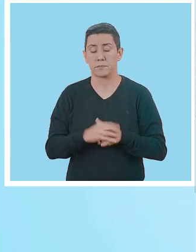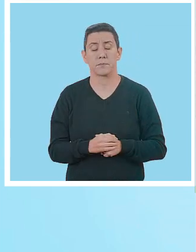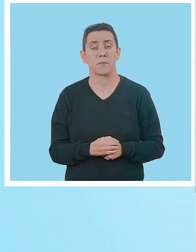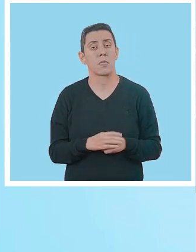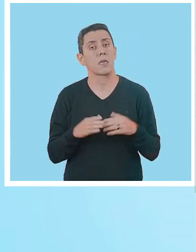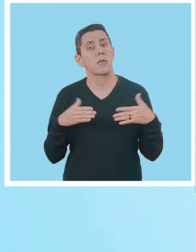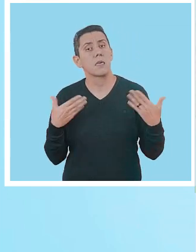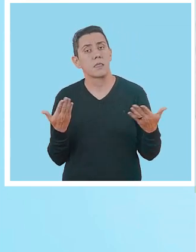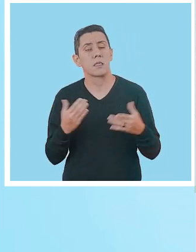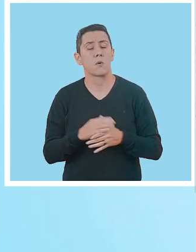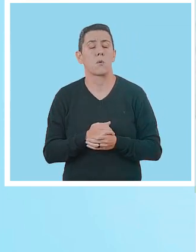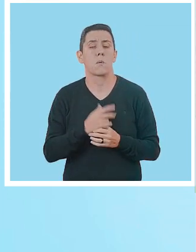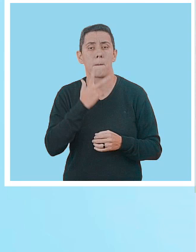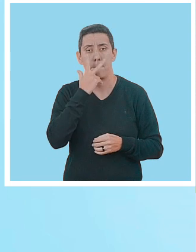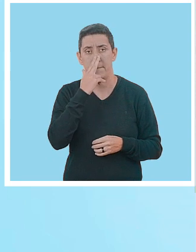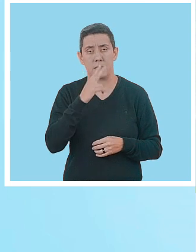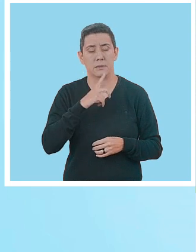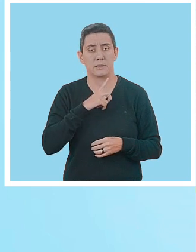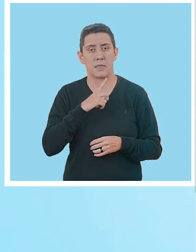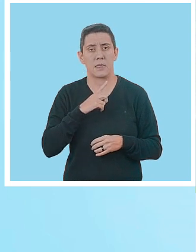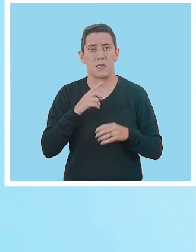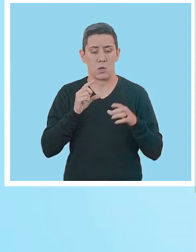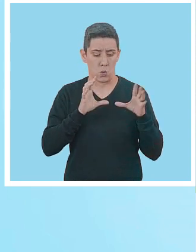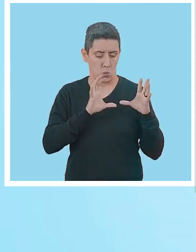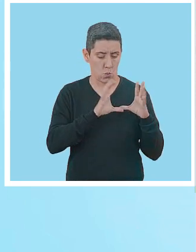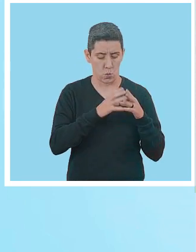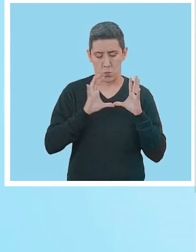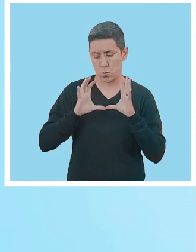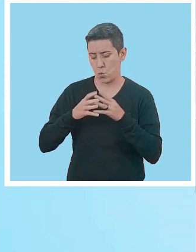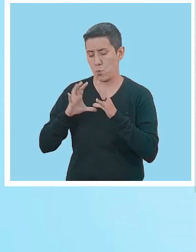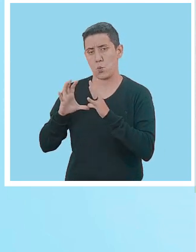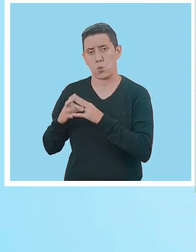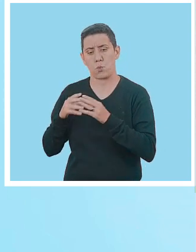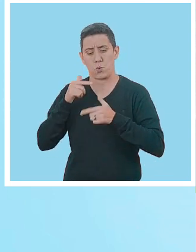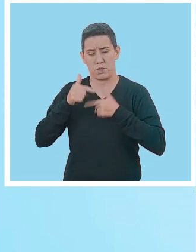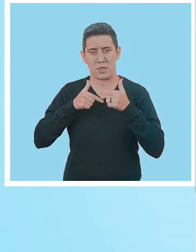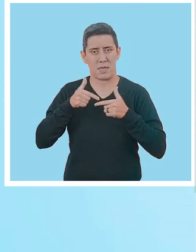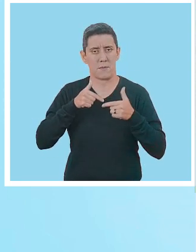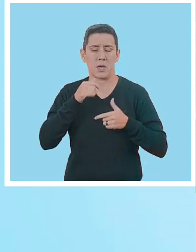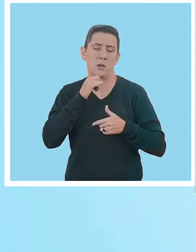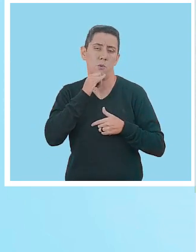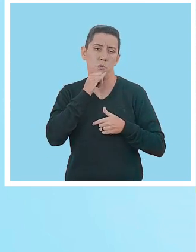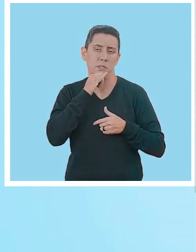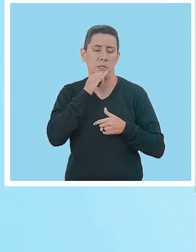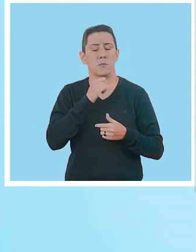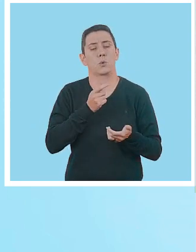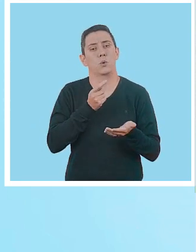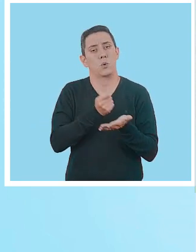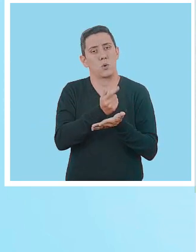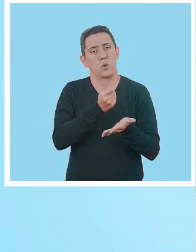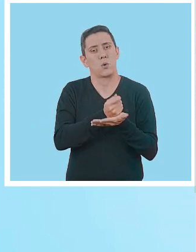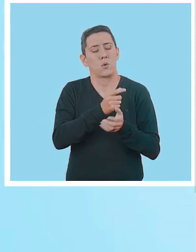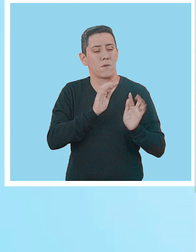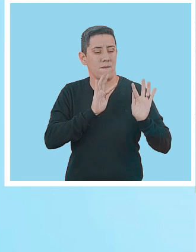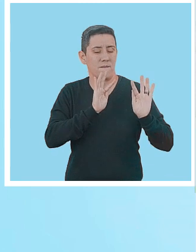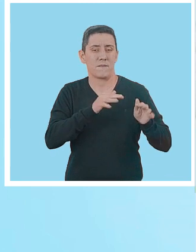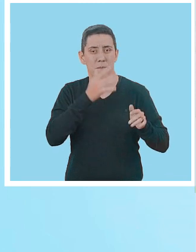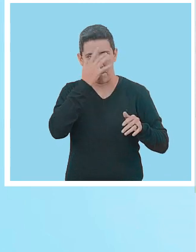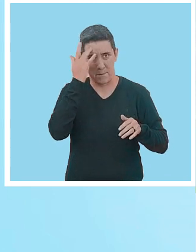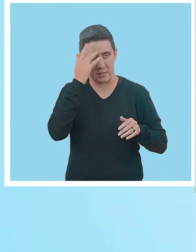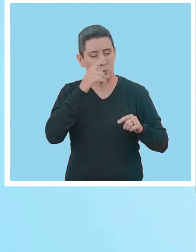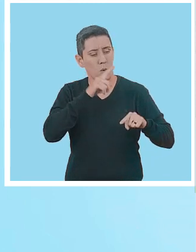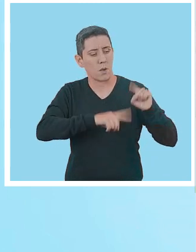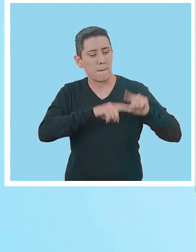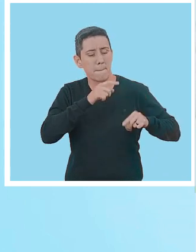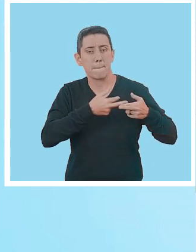dividida em grandes grupos como por exemplo a partir de consumir é que a gente chama de consumo que são os